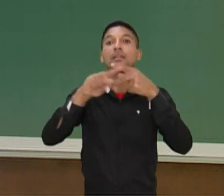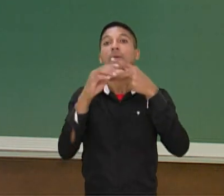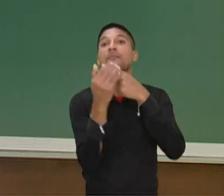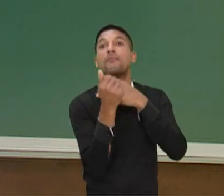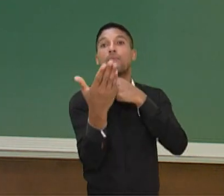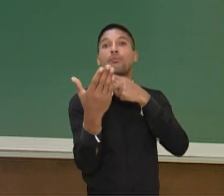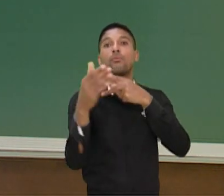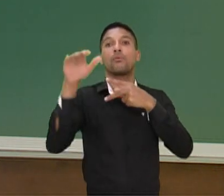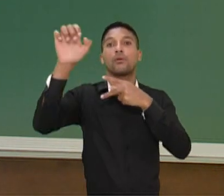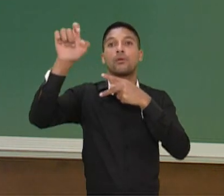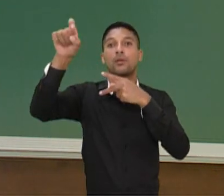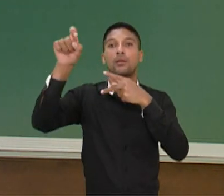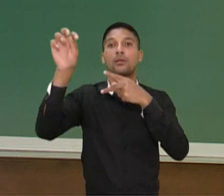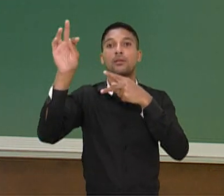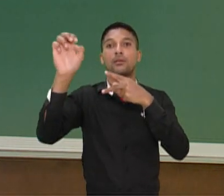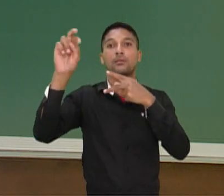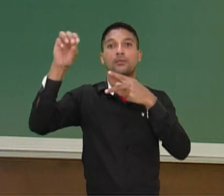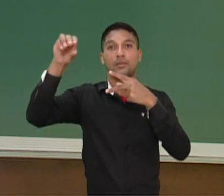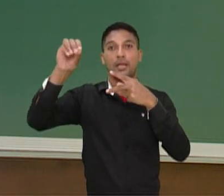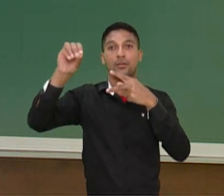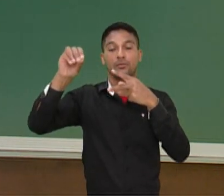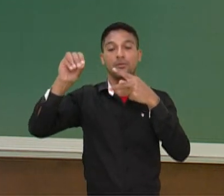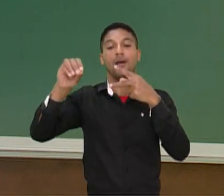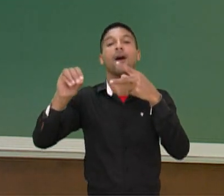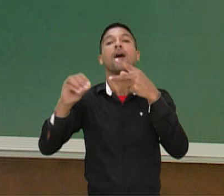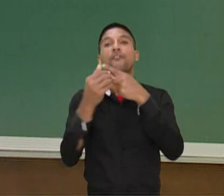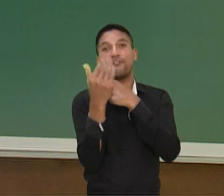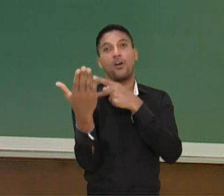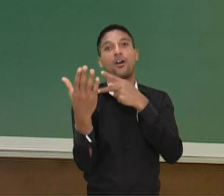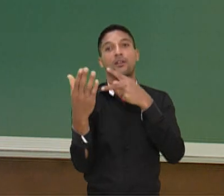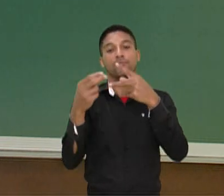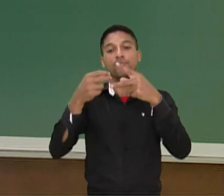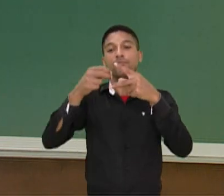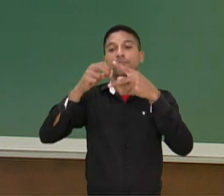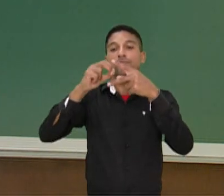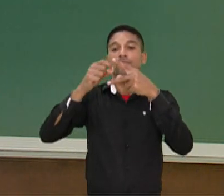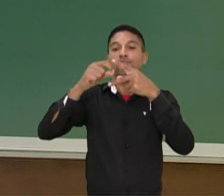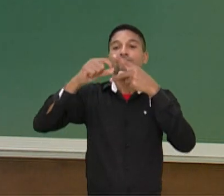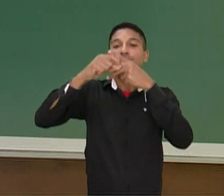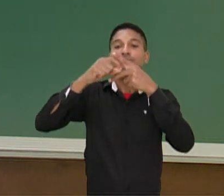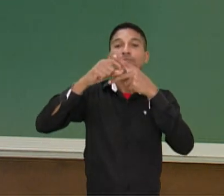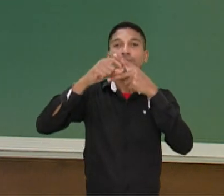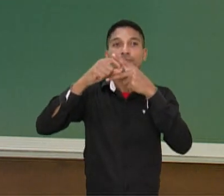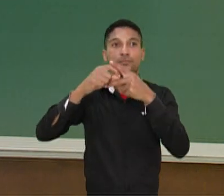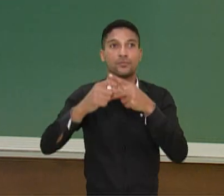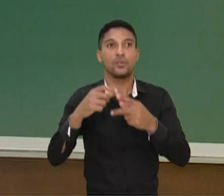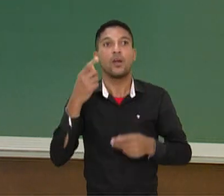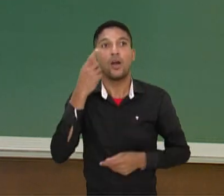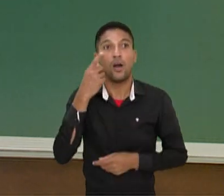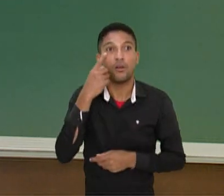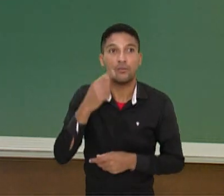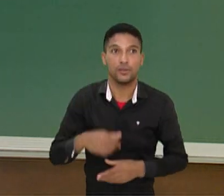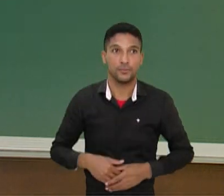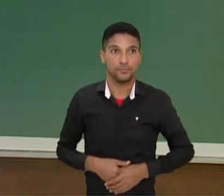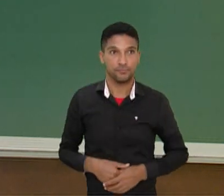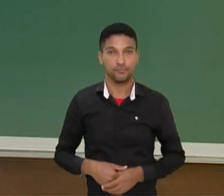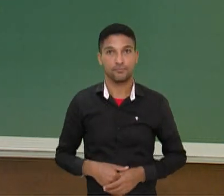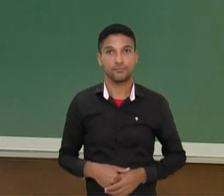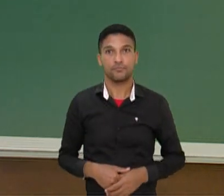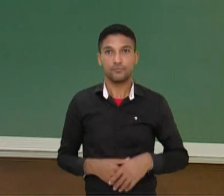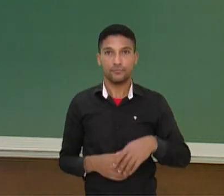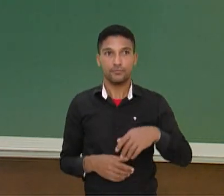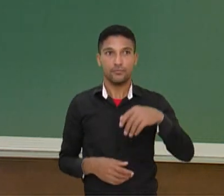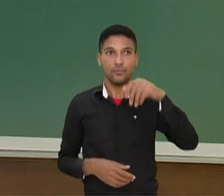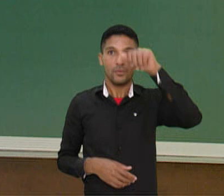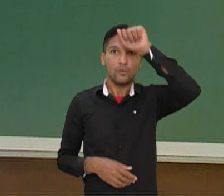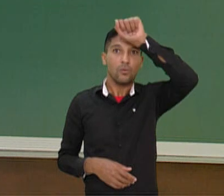A aqui, eu chamei de Azinho o ângulo roxo, que é o ângulo interno,